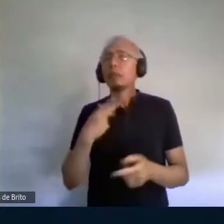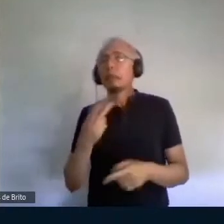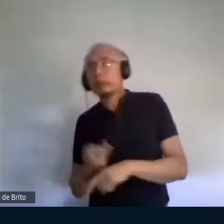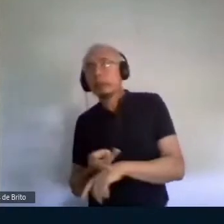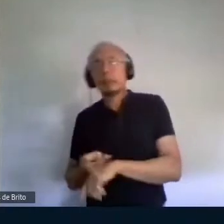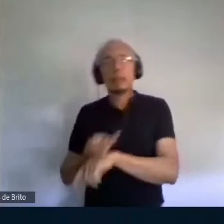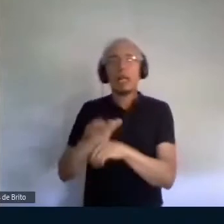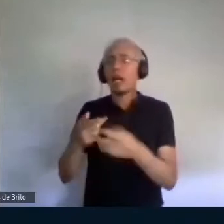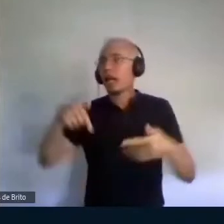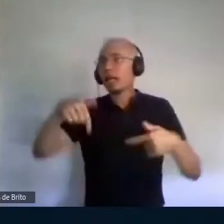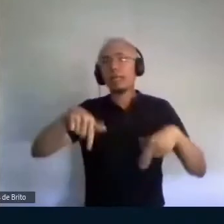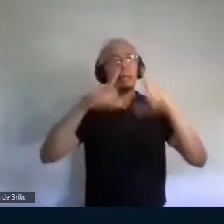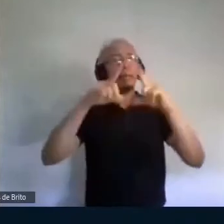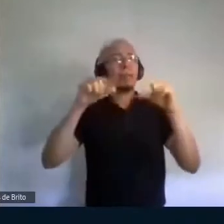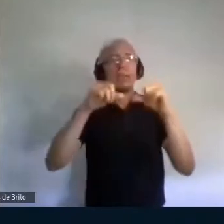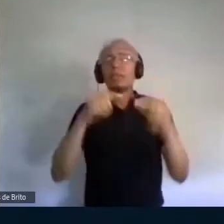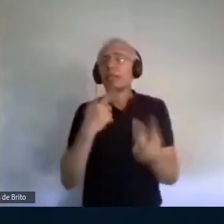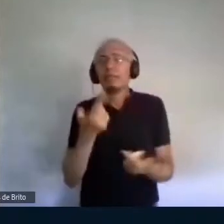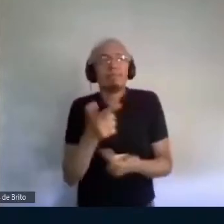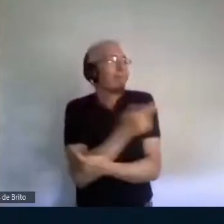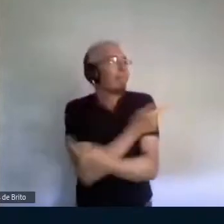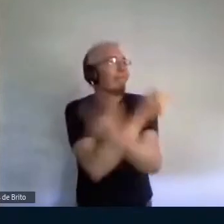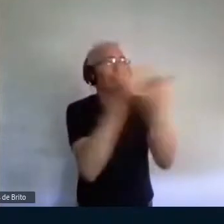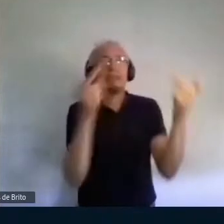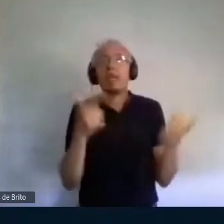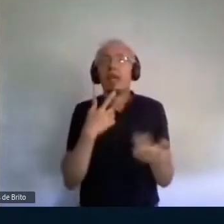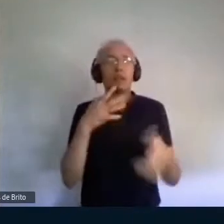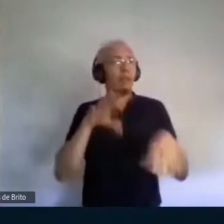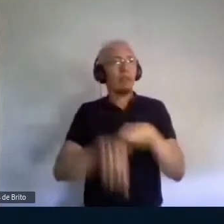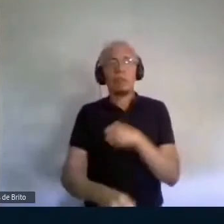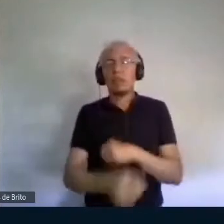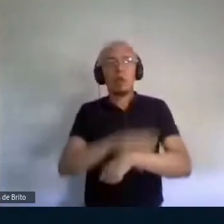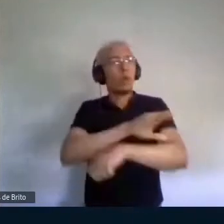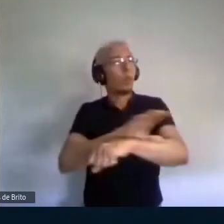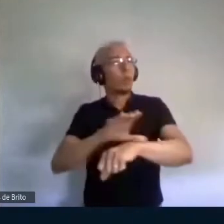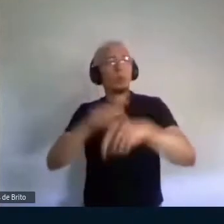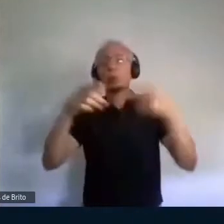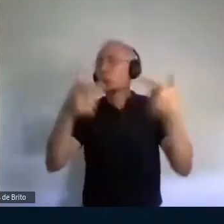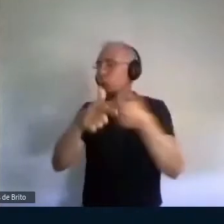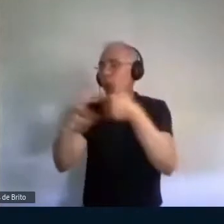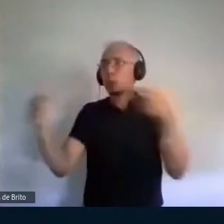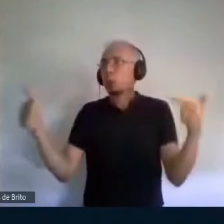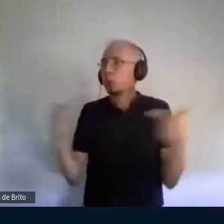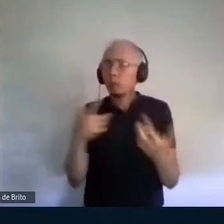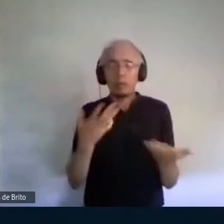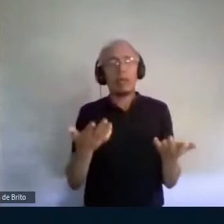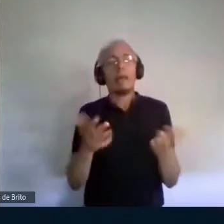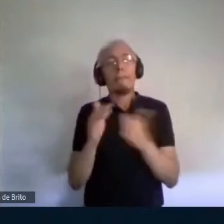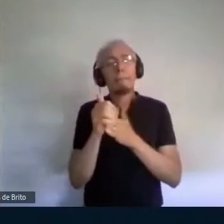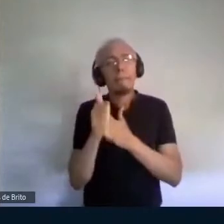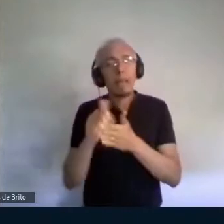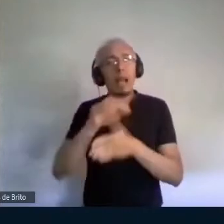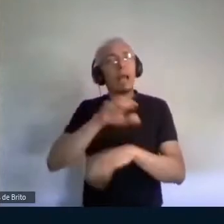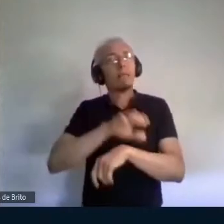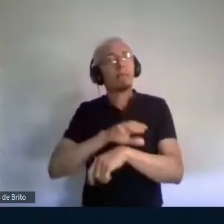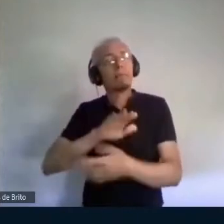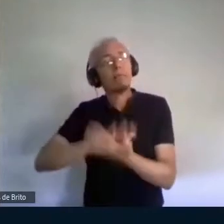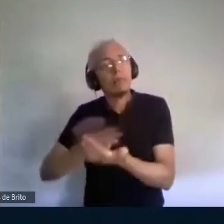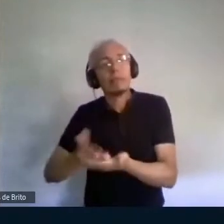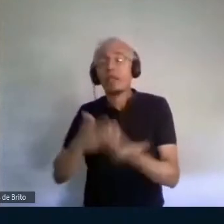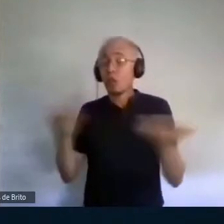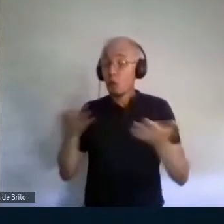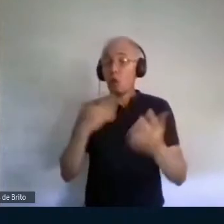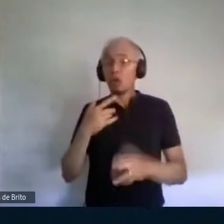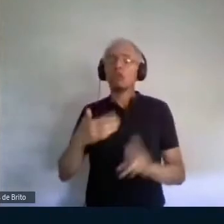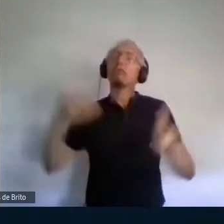porque em Brasília nós não temos esse campo de formação ainda, e ele hoje se torna uma das referências e está aqui